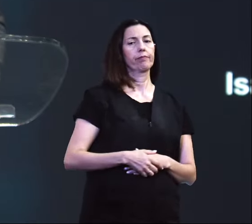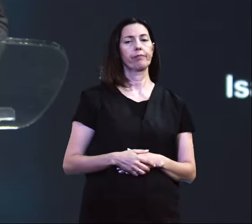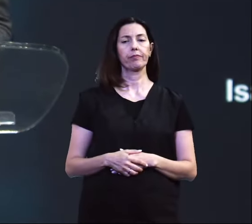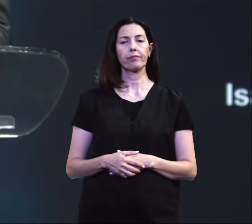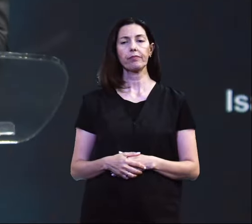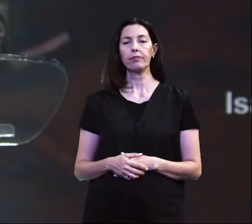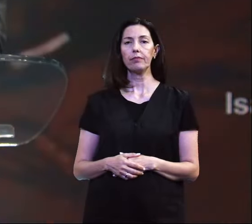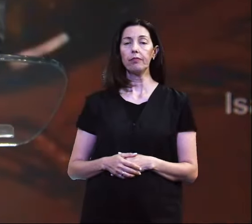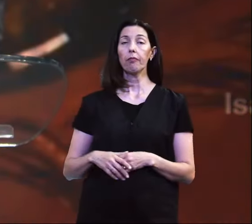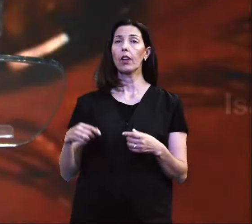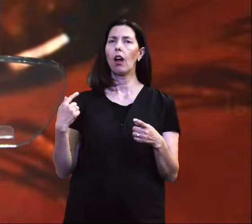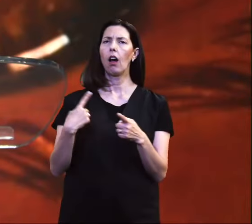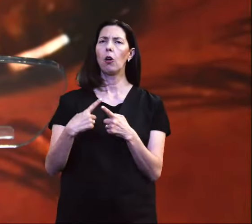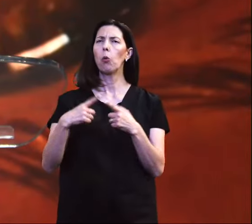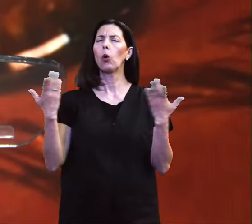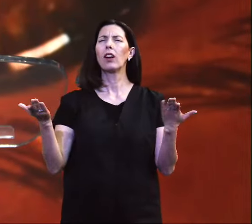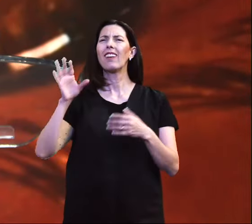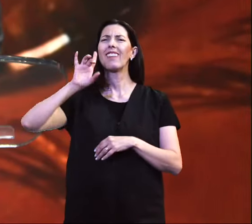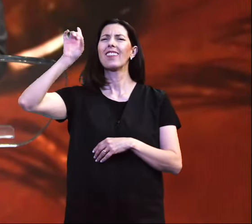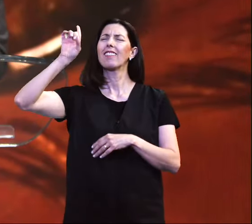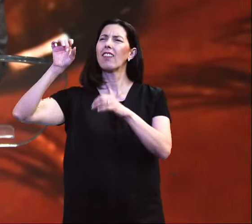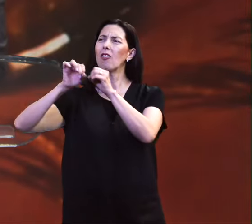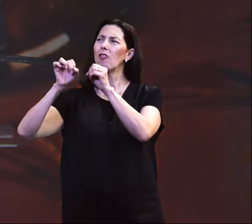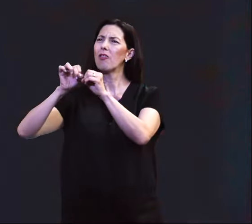Por que Deus faz algo novo?